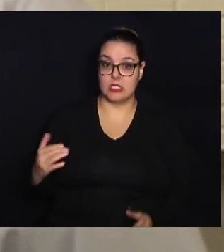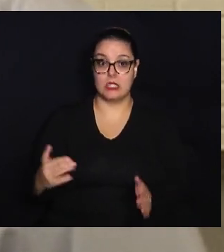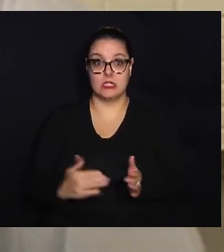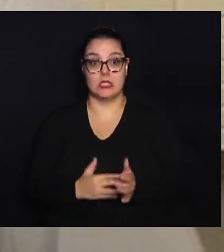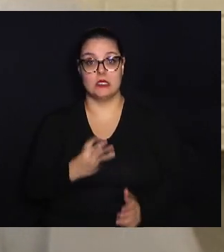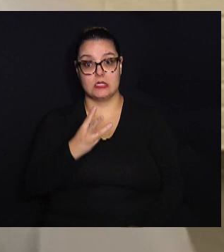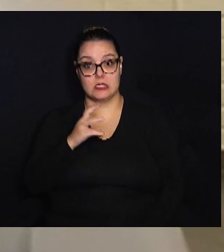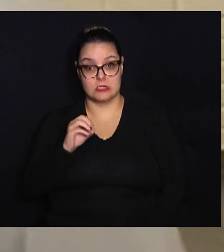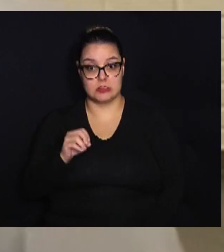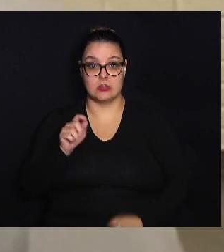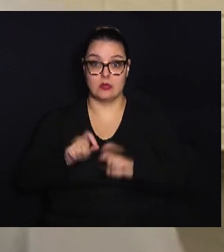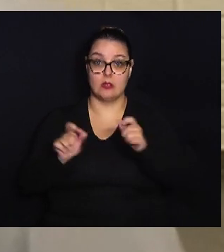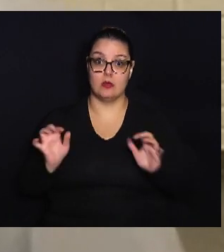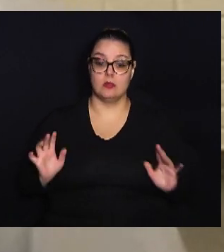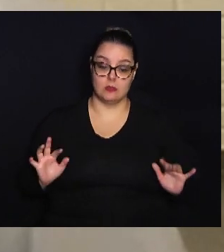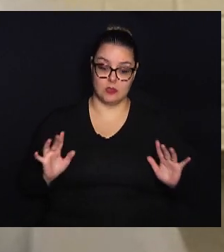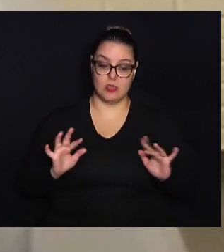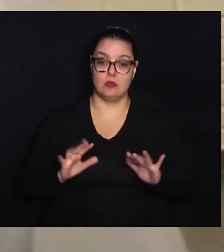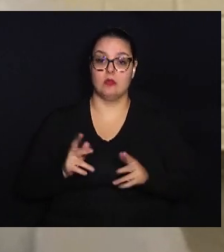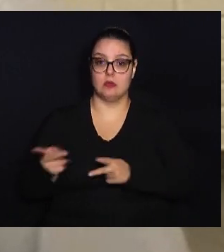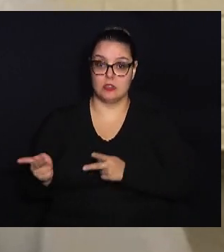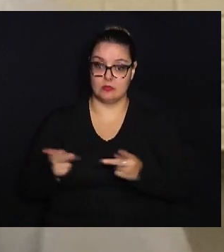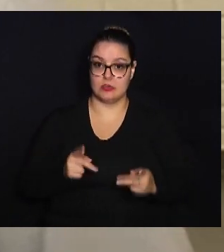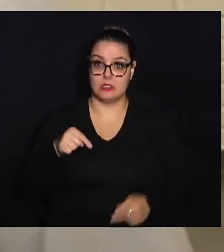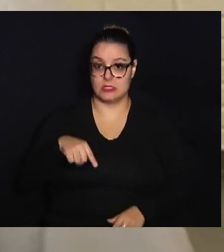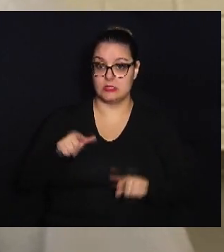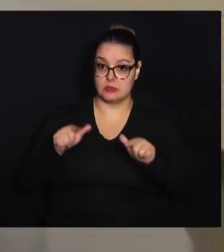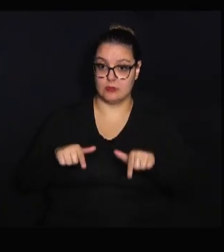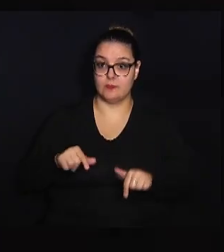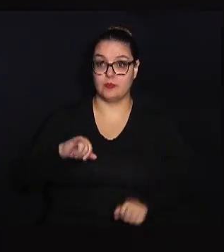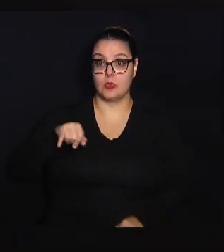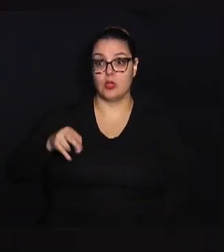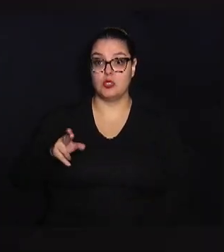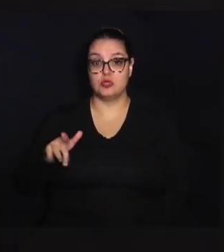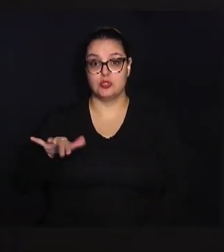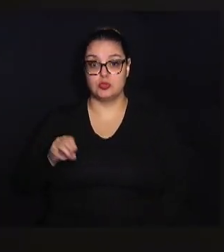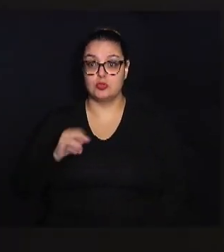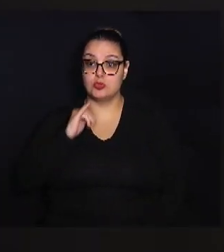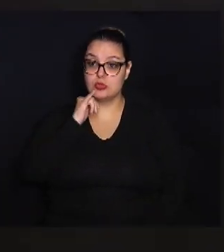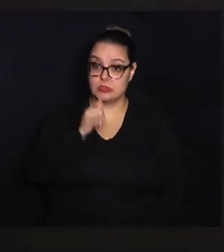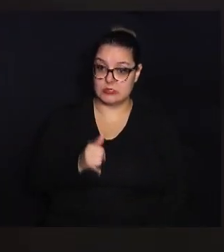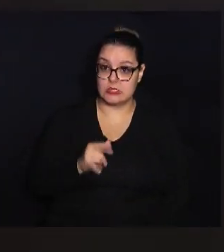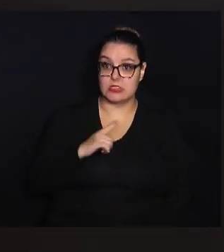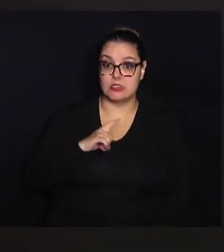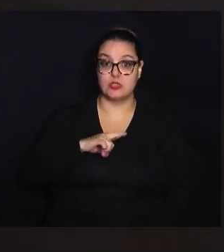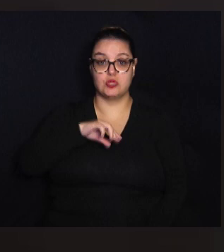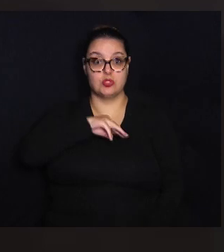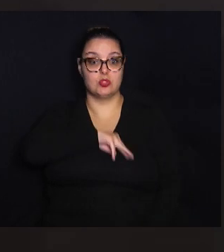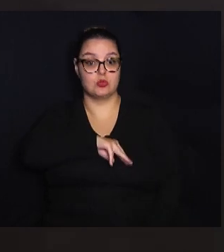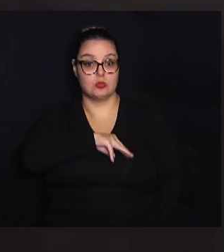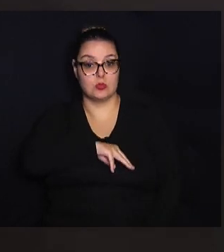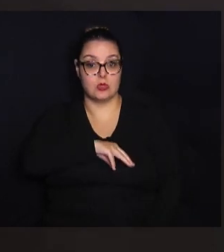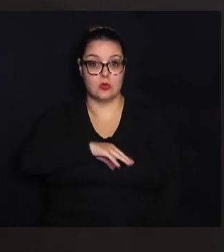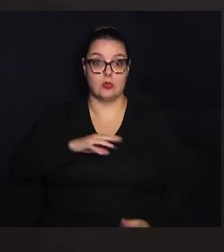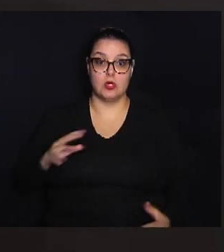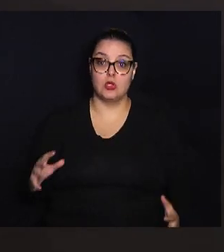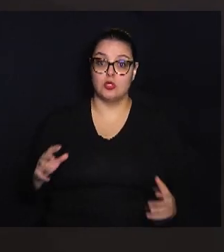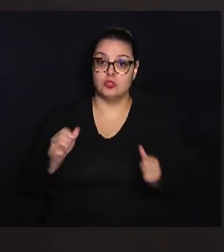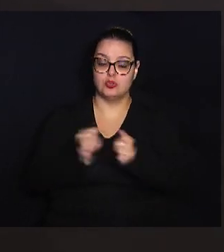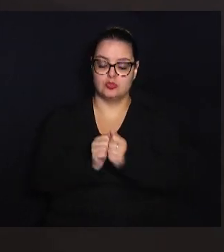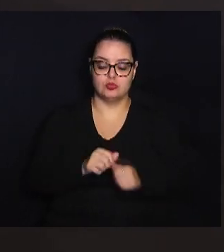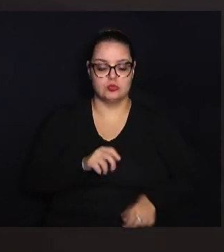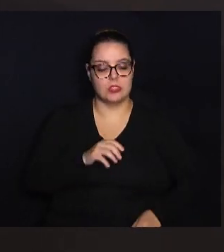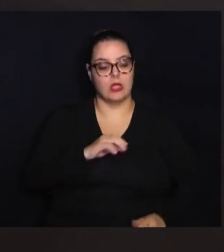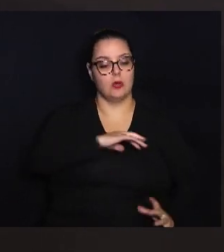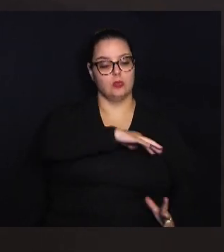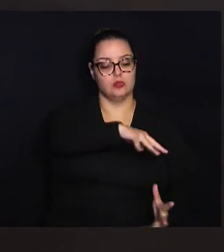a 300 pessoas que estão visitando aqui esses Júlio Lobo dizia que tinha como missão aproximar as